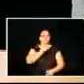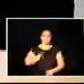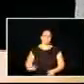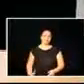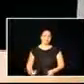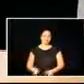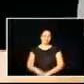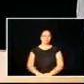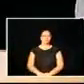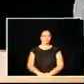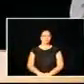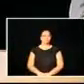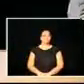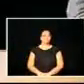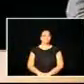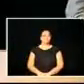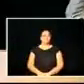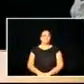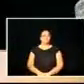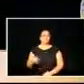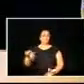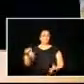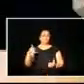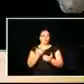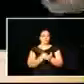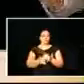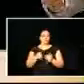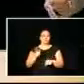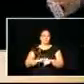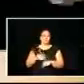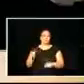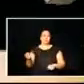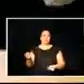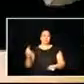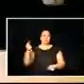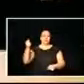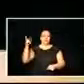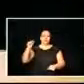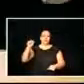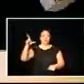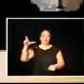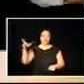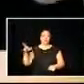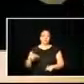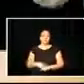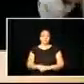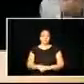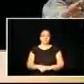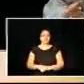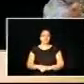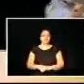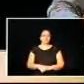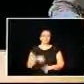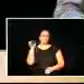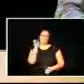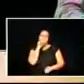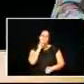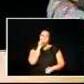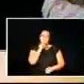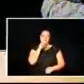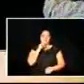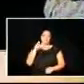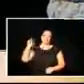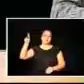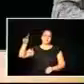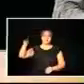A inflação, mais o aumento da arrecadação. E mais do que isso, mandar urgente o plano de carreira. Eu entendo que